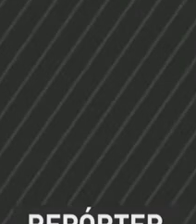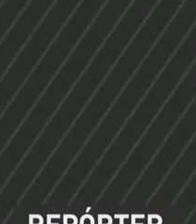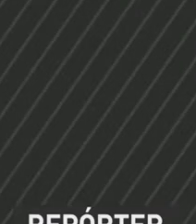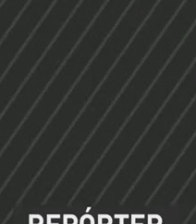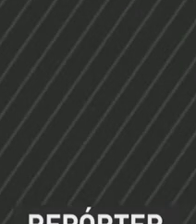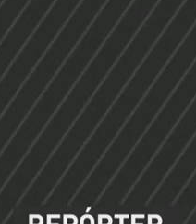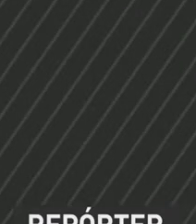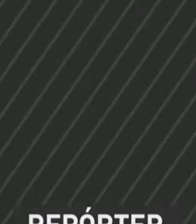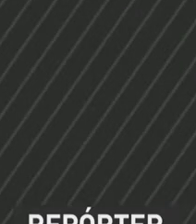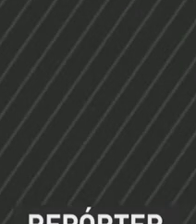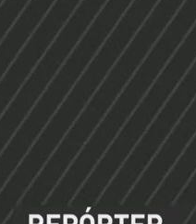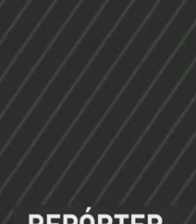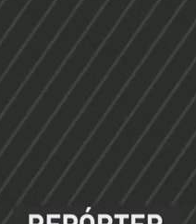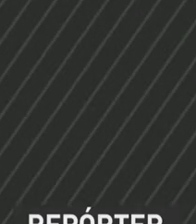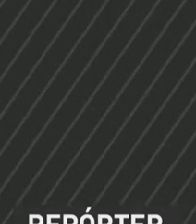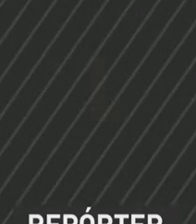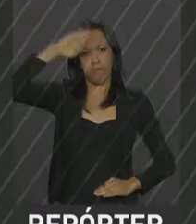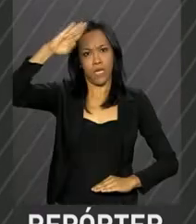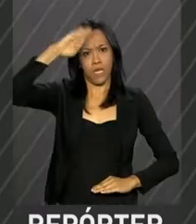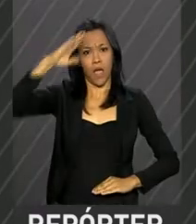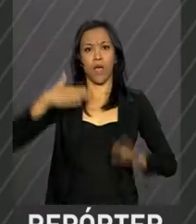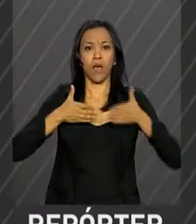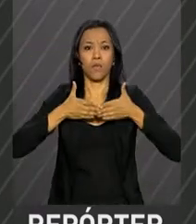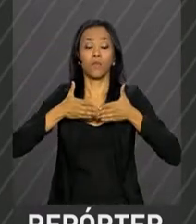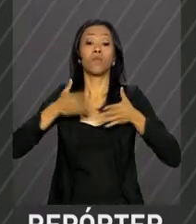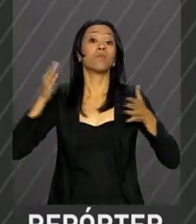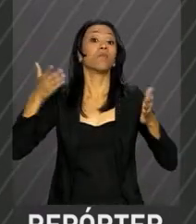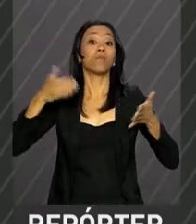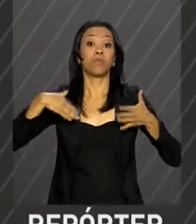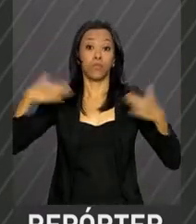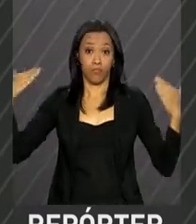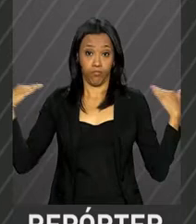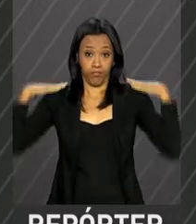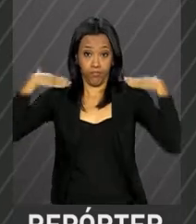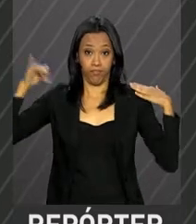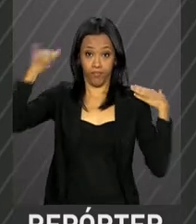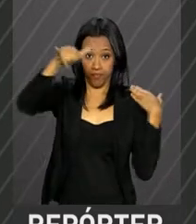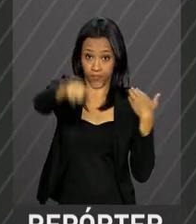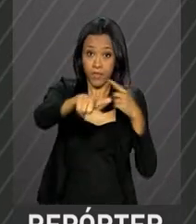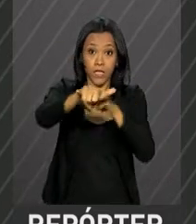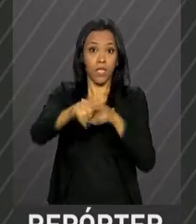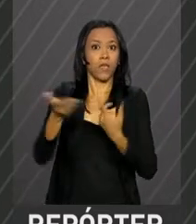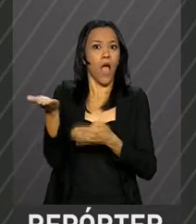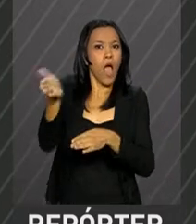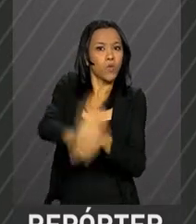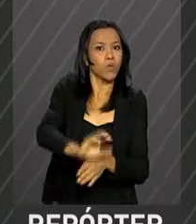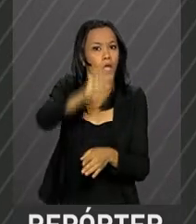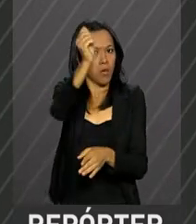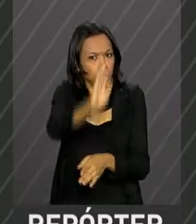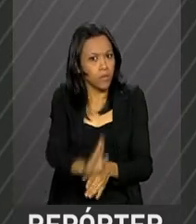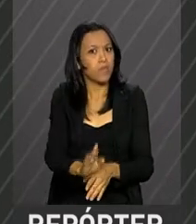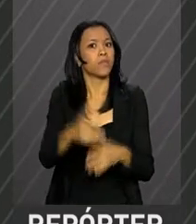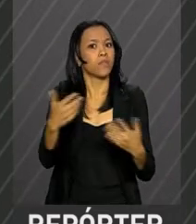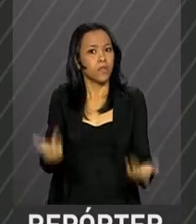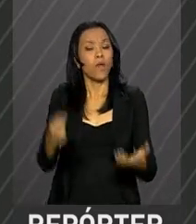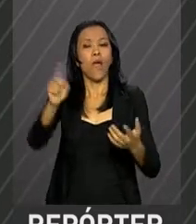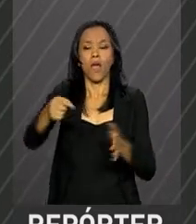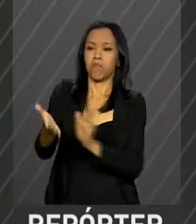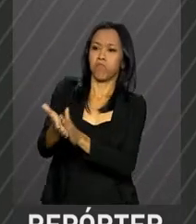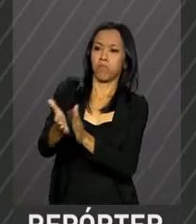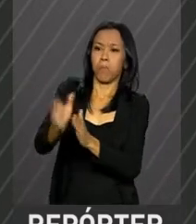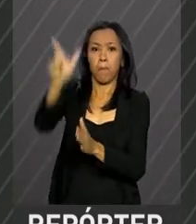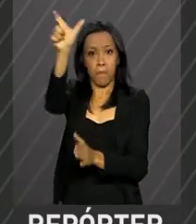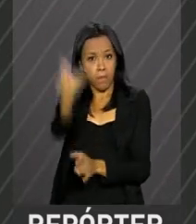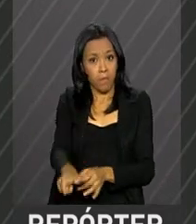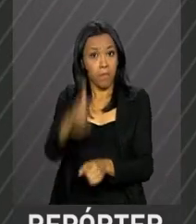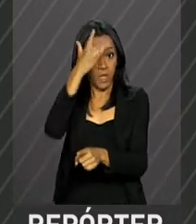reconhecimento aos militares da força aérea brasileira que prestaram notáveis serviços ao país a medalha homenageia também personalidades